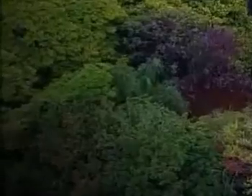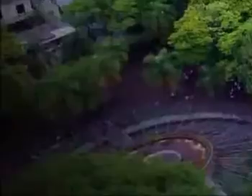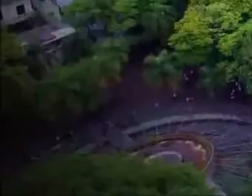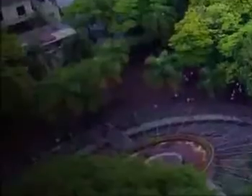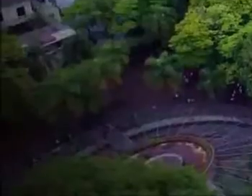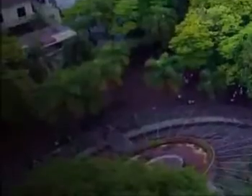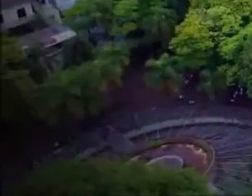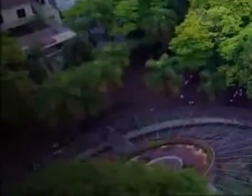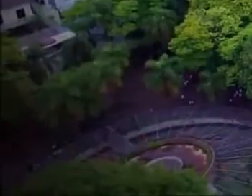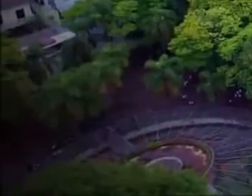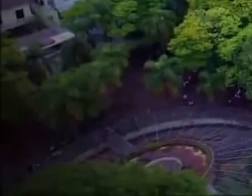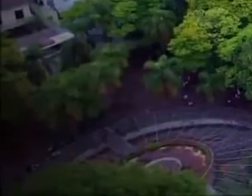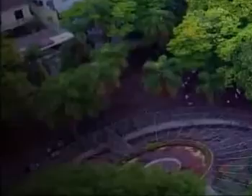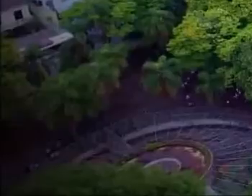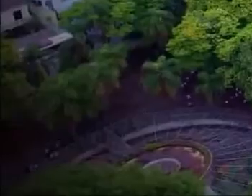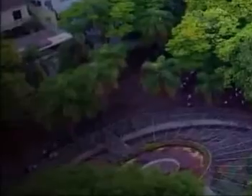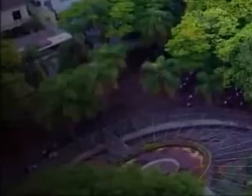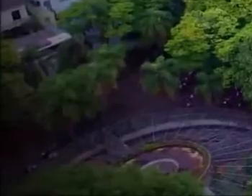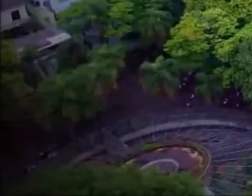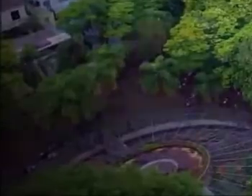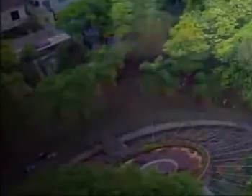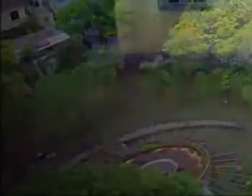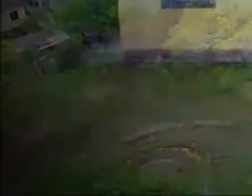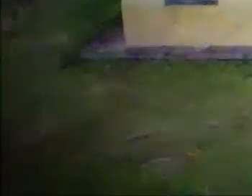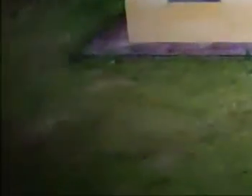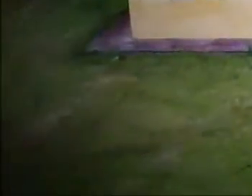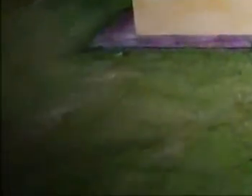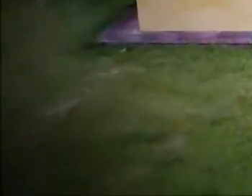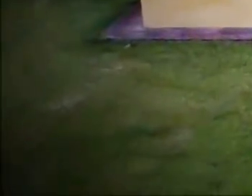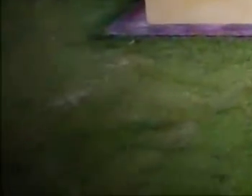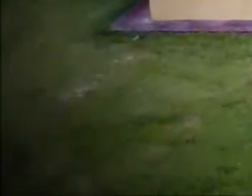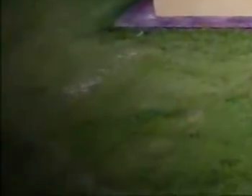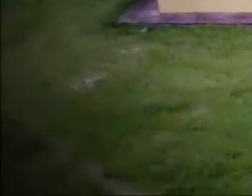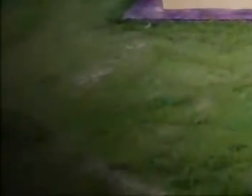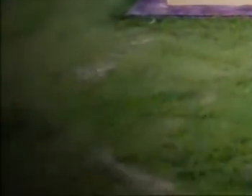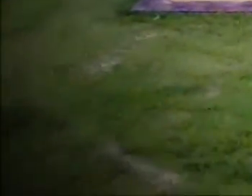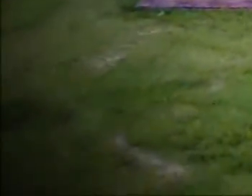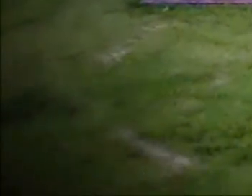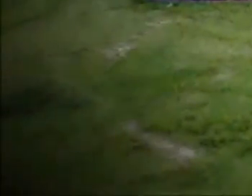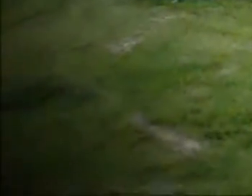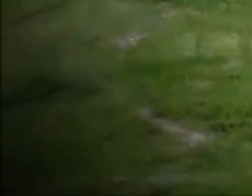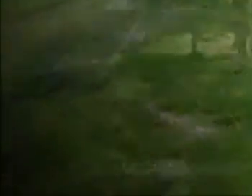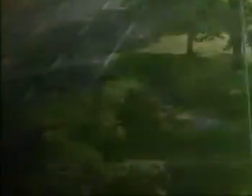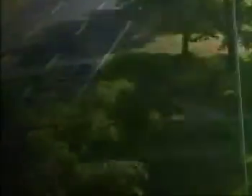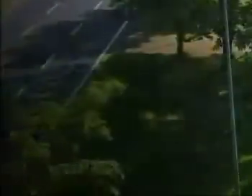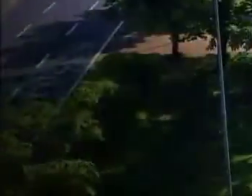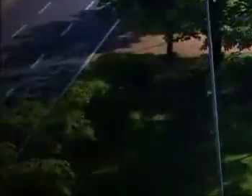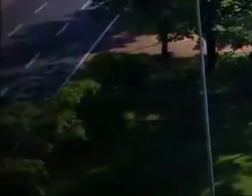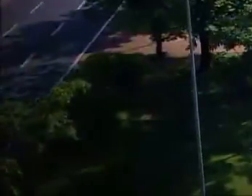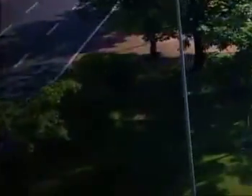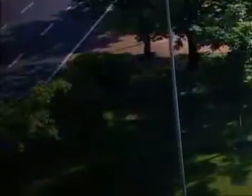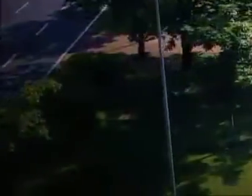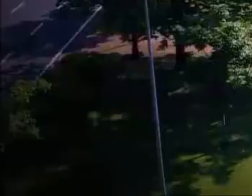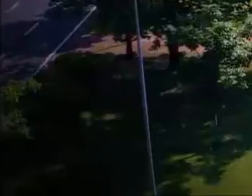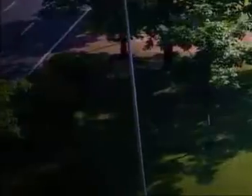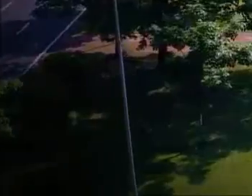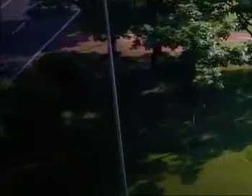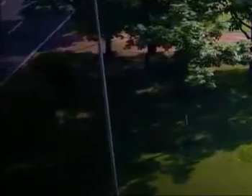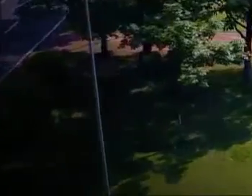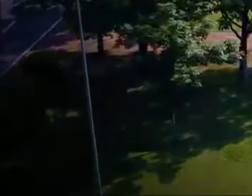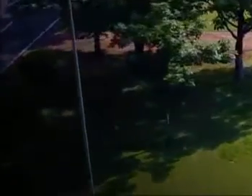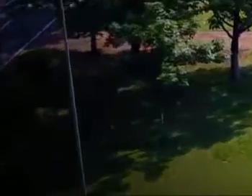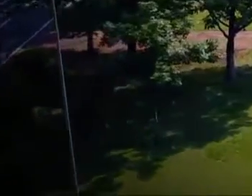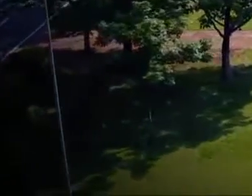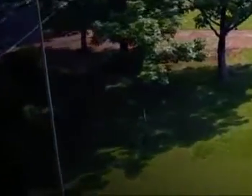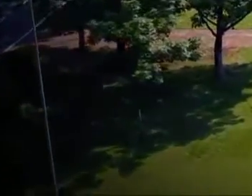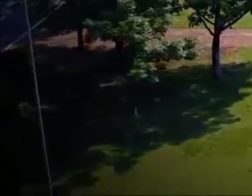amada amada deitada eternamente em berço esplêndido ao som do mar e a luz do